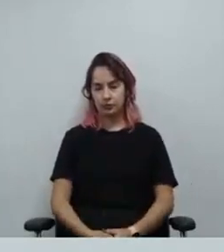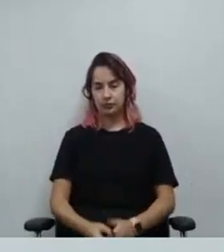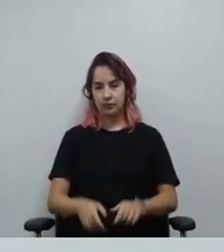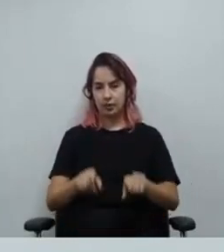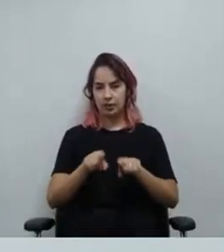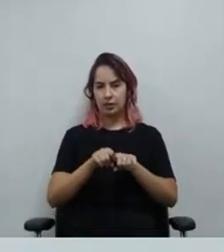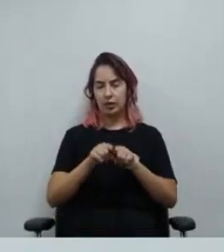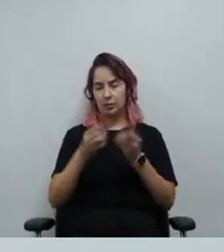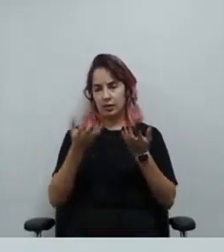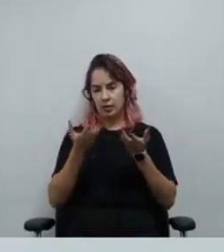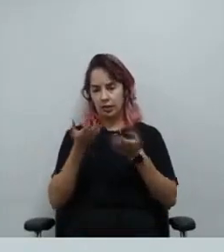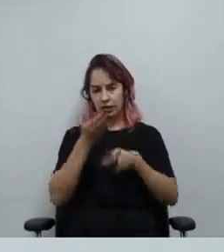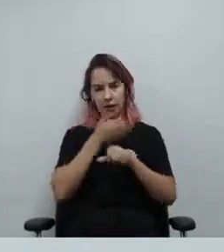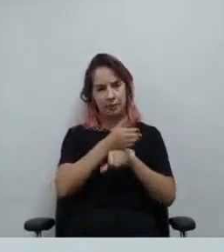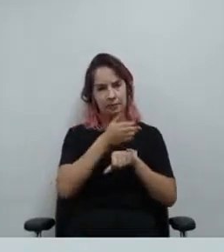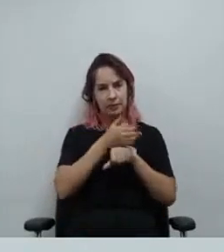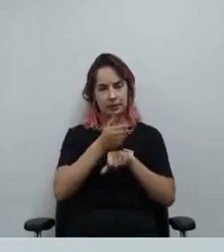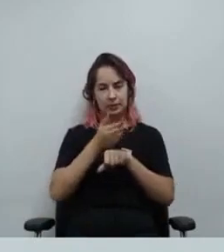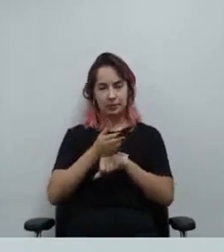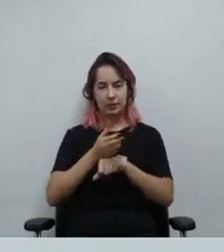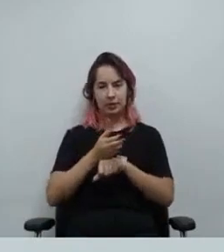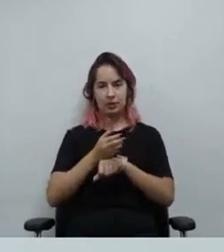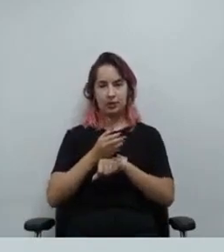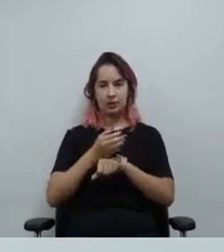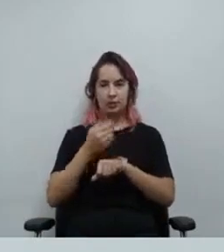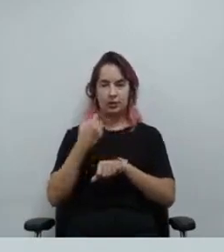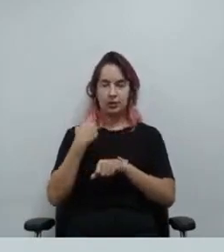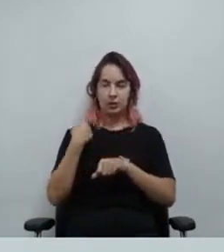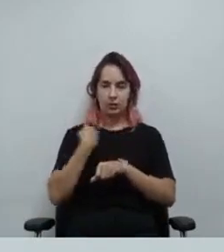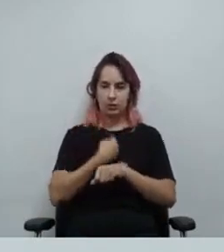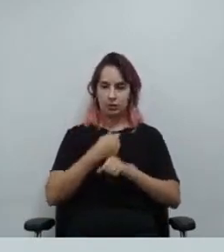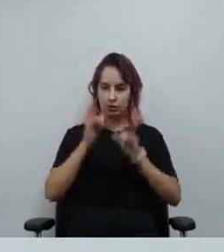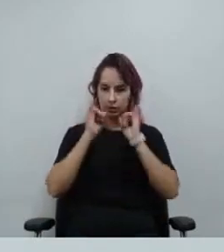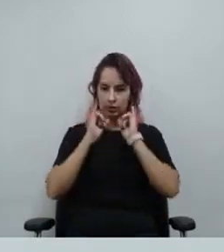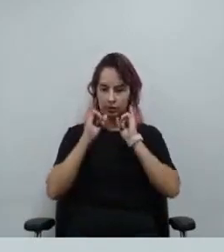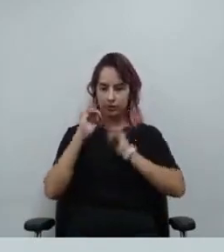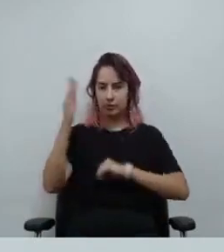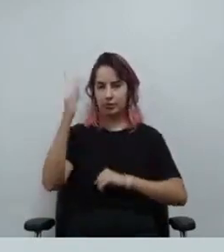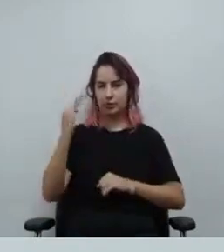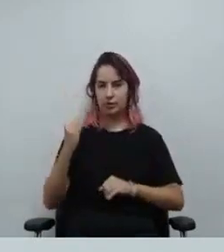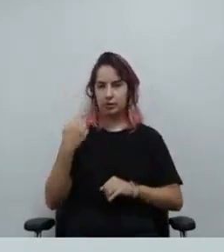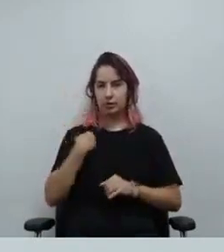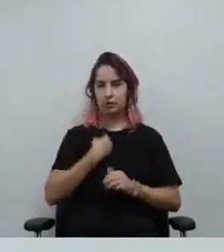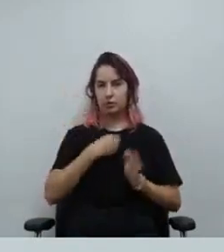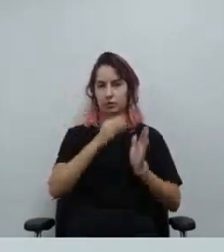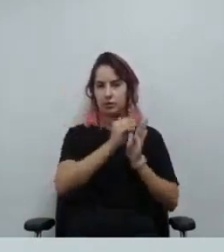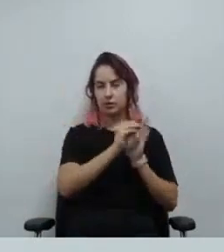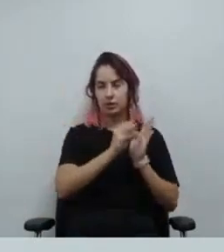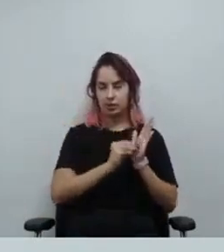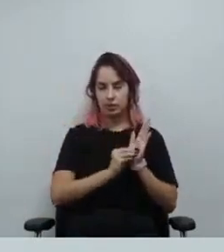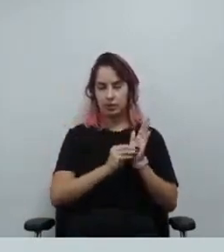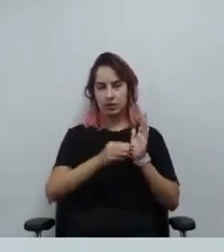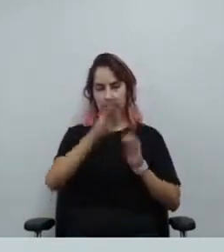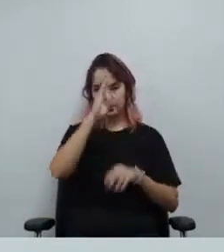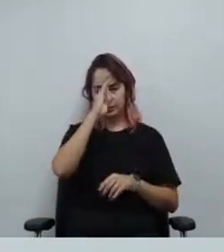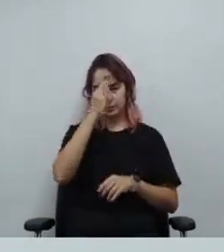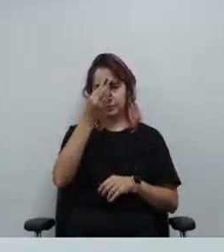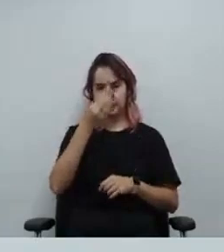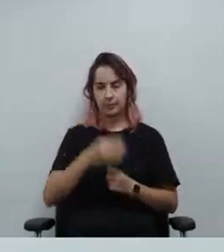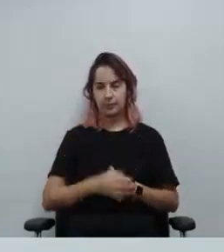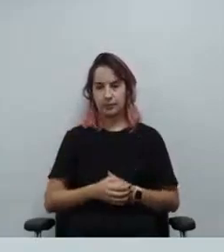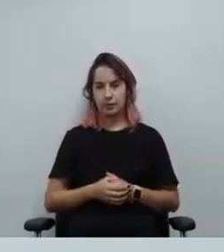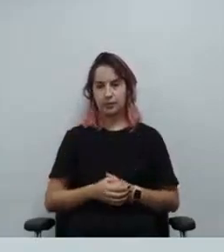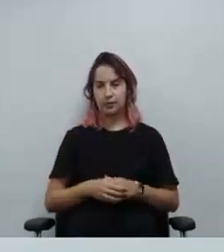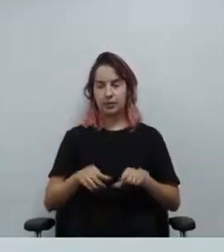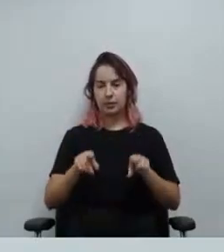demonstraram interesse em participar do lançamento da campanha nacional. Nossa agenda principal, como também